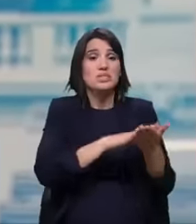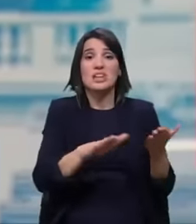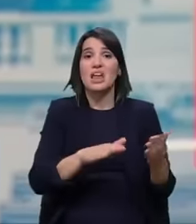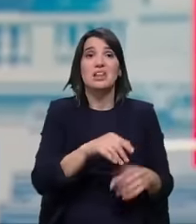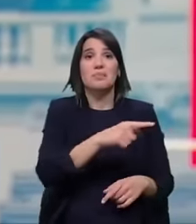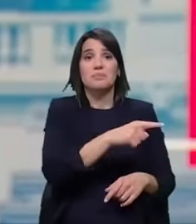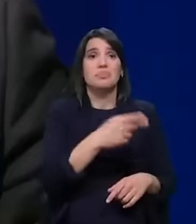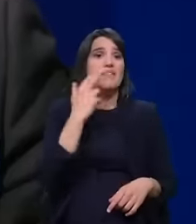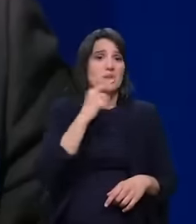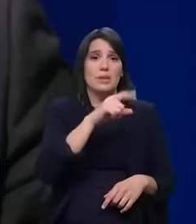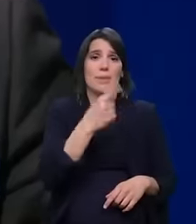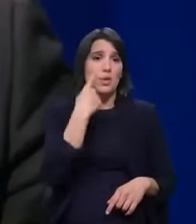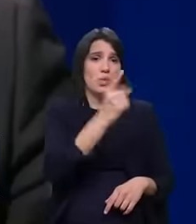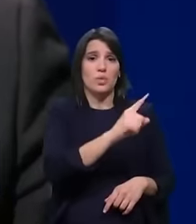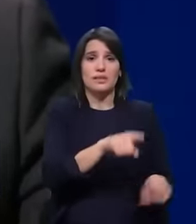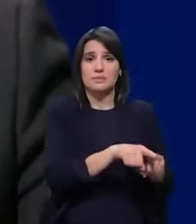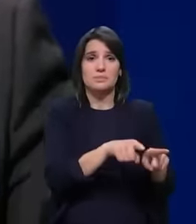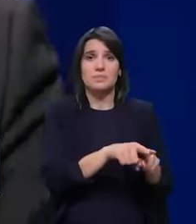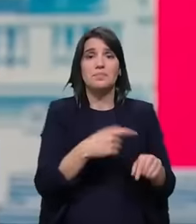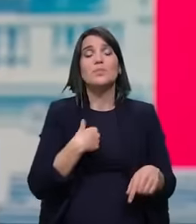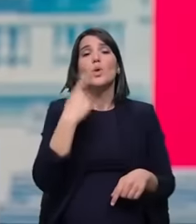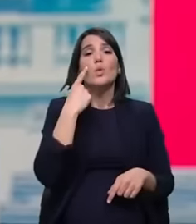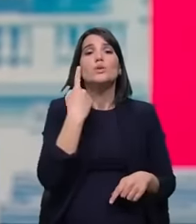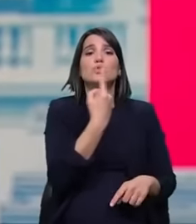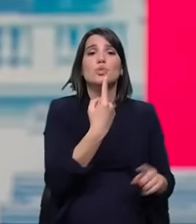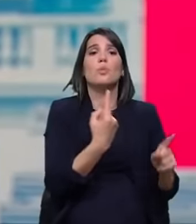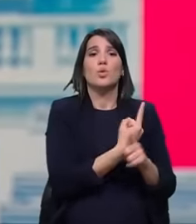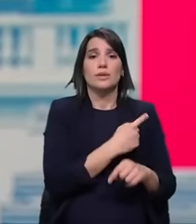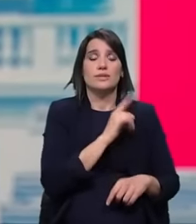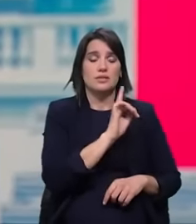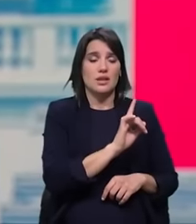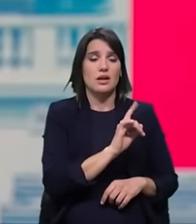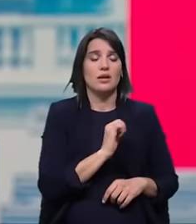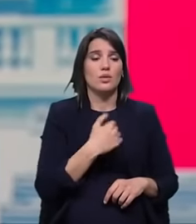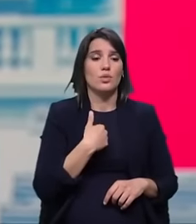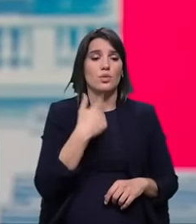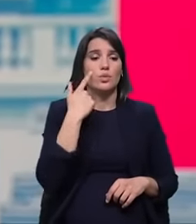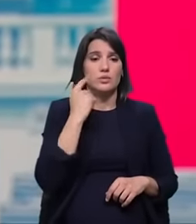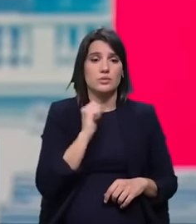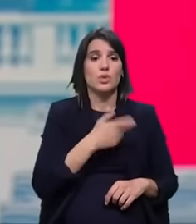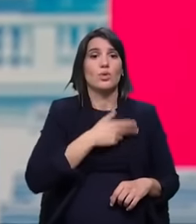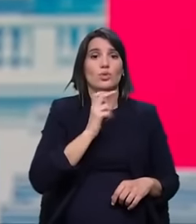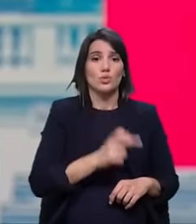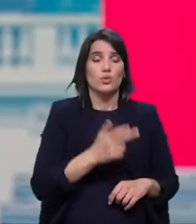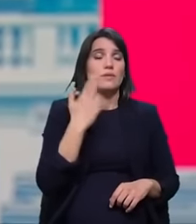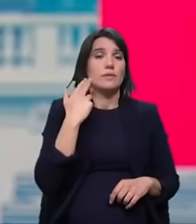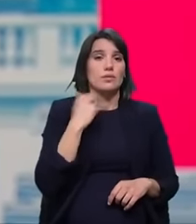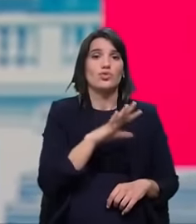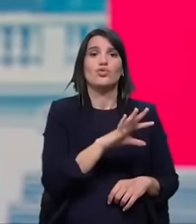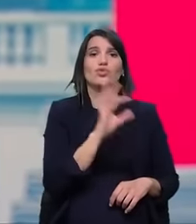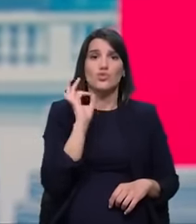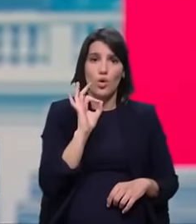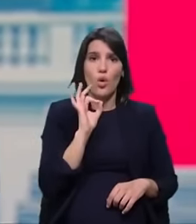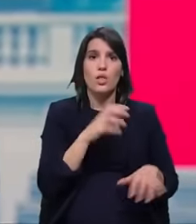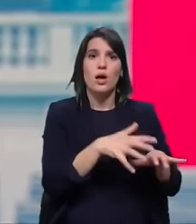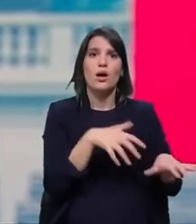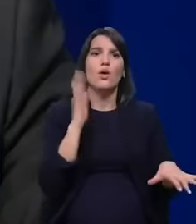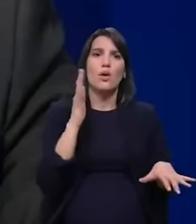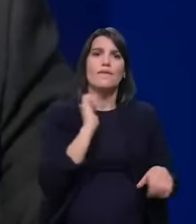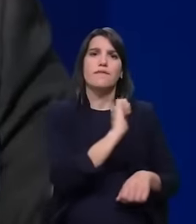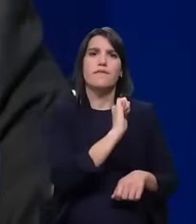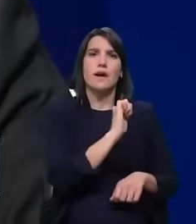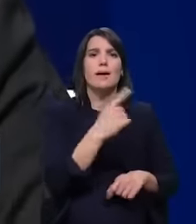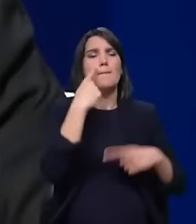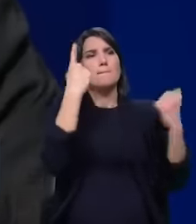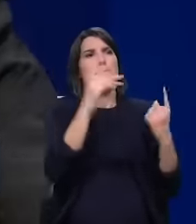Ventura. Também Mariana não conheço. Mariana Mortágua segue-me no Instagram, por isso. Eu conheço uma coisa. Eu conheço que o Dr. André Ventura escolheu o seu Congresso para apresentar uma